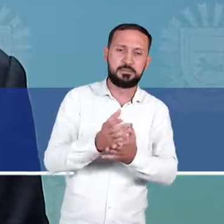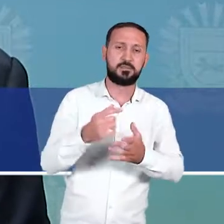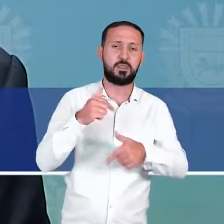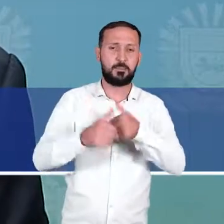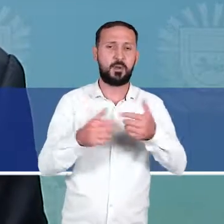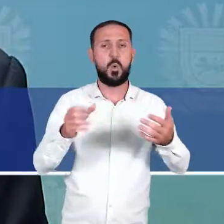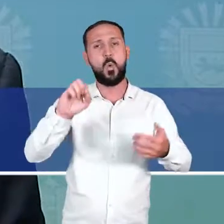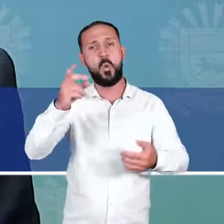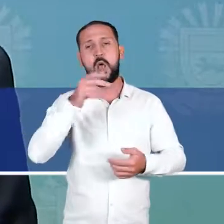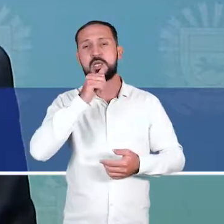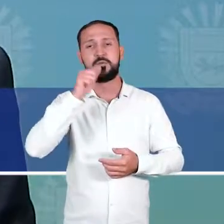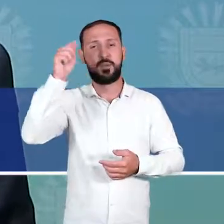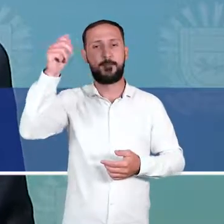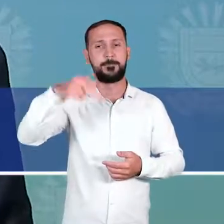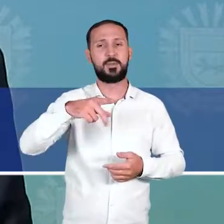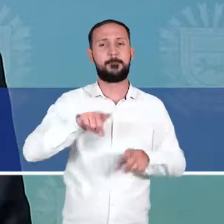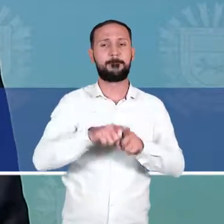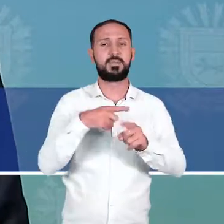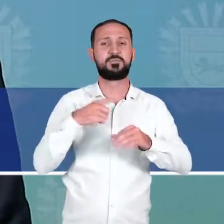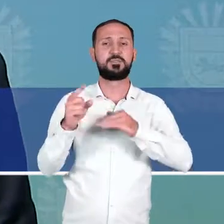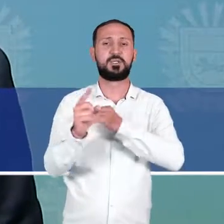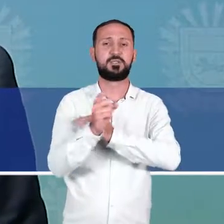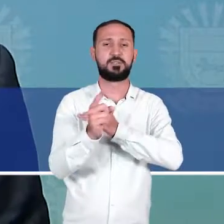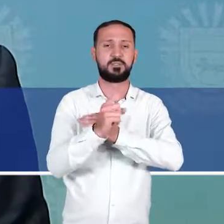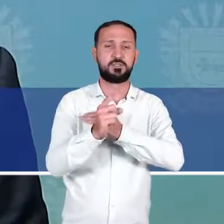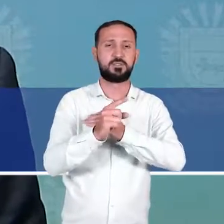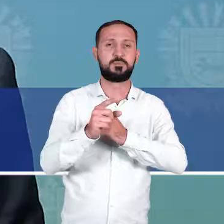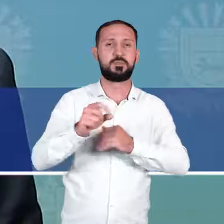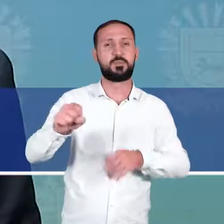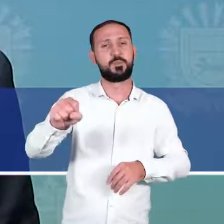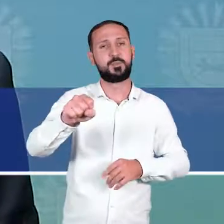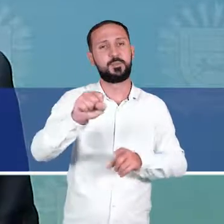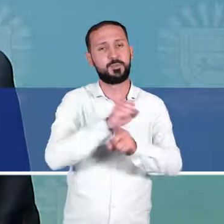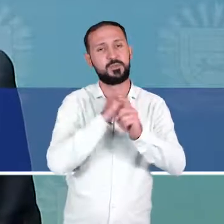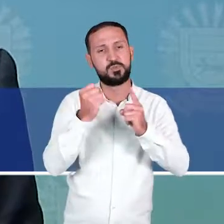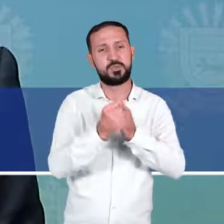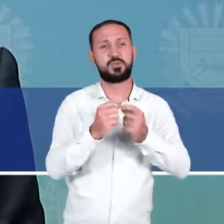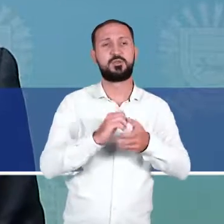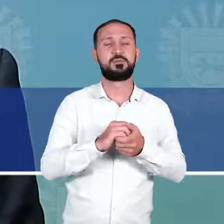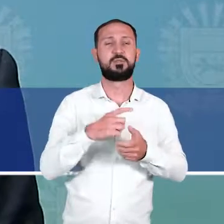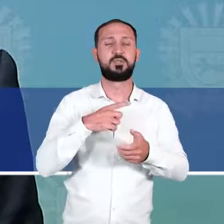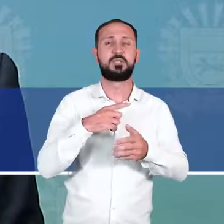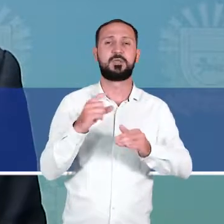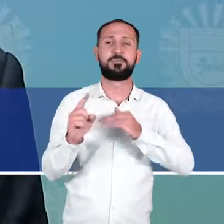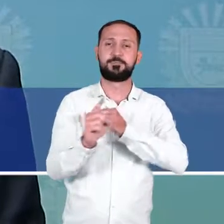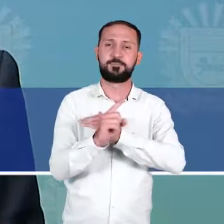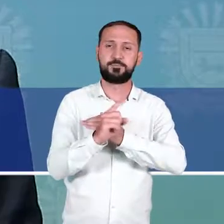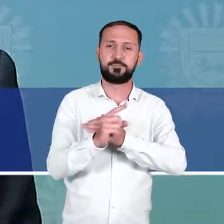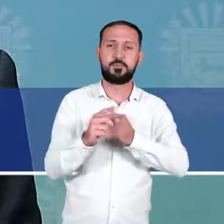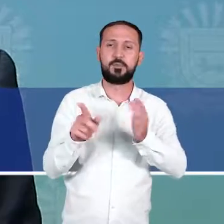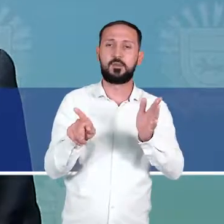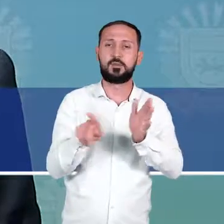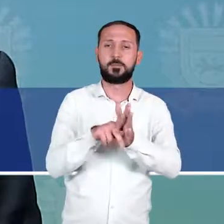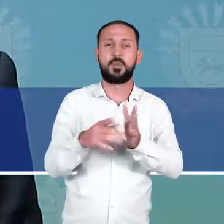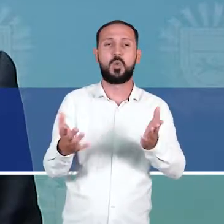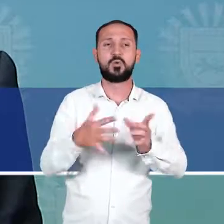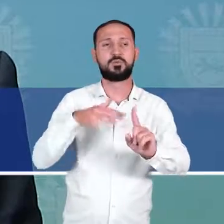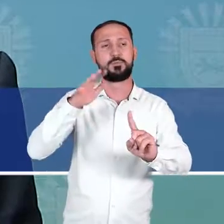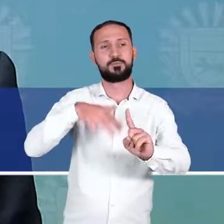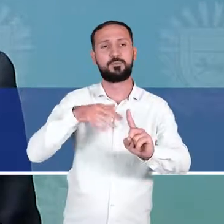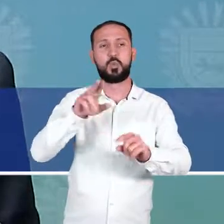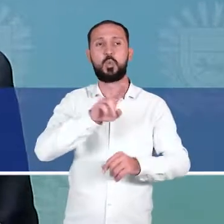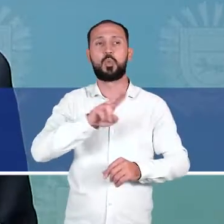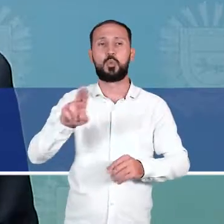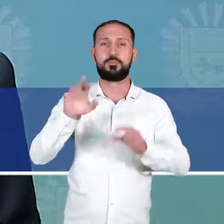na ativa ou na inatividade, mas que prestou um relevante serviço para a sociedade que faz jus a essa homenagem do dia de